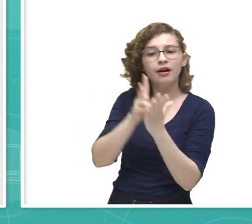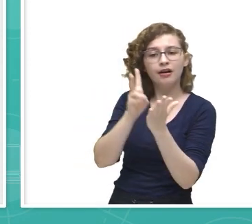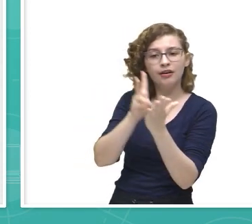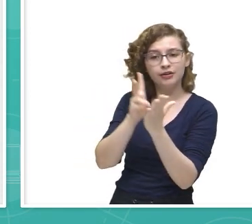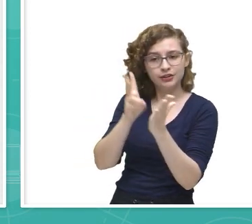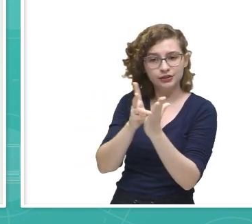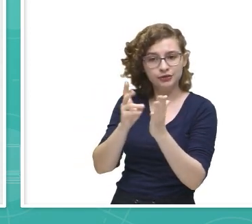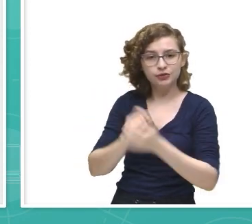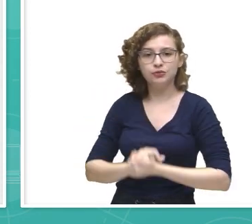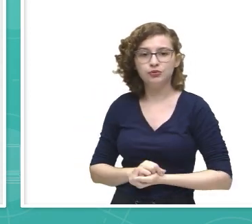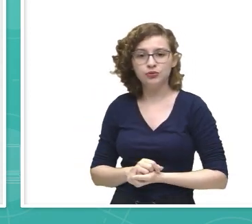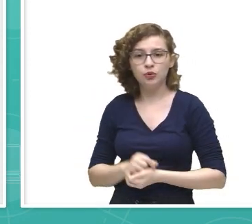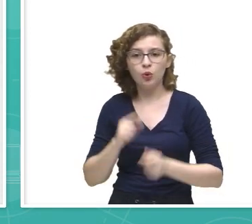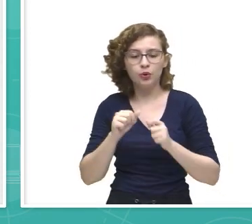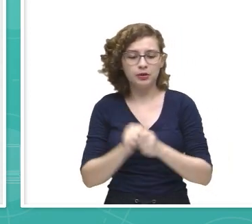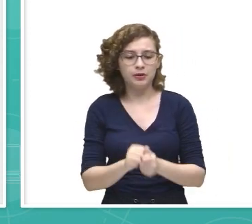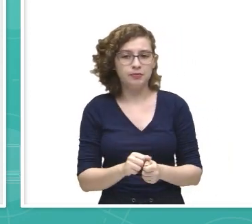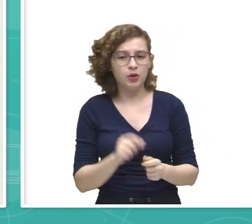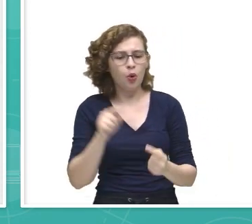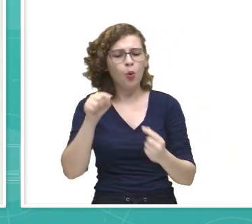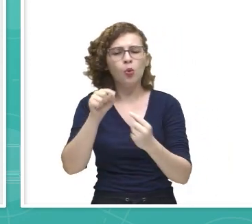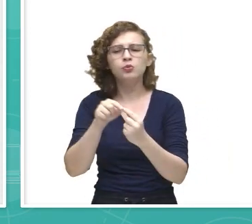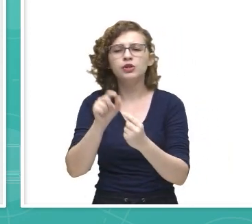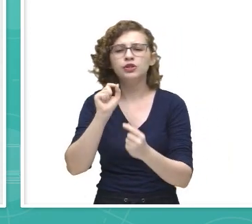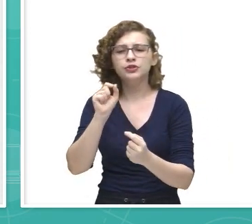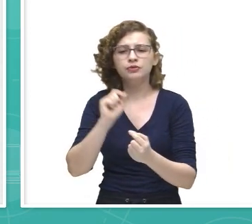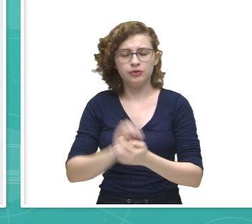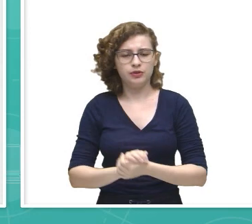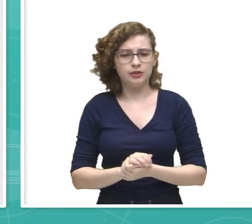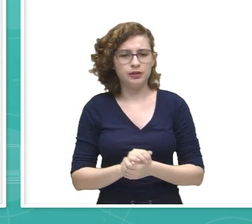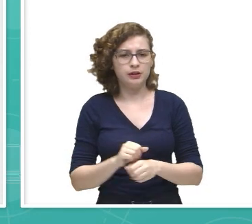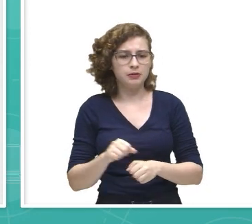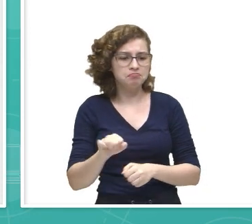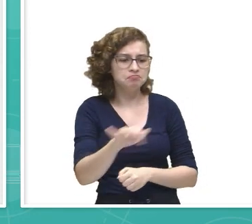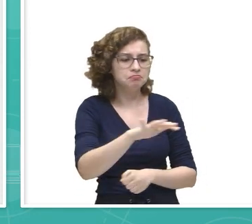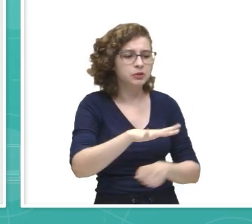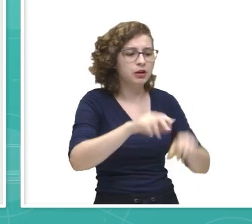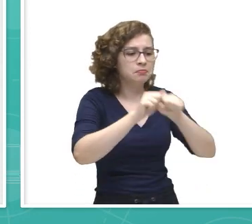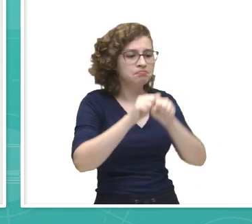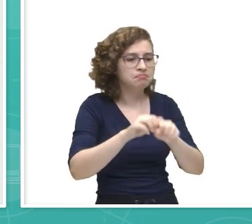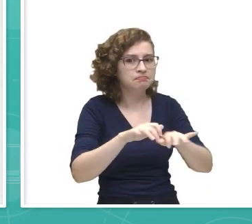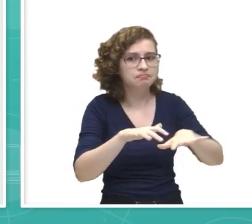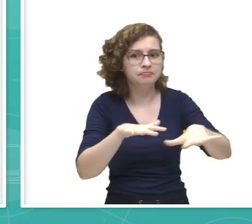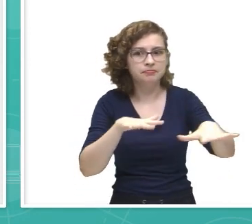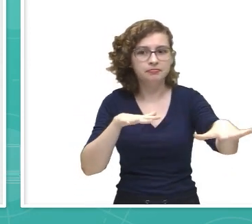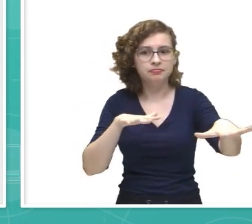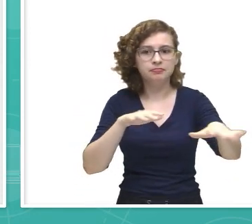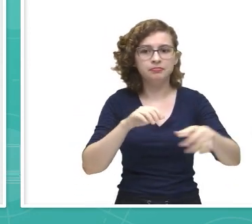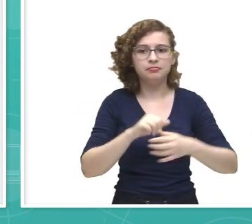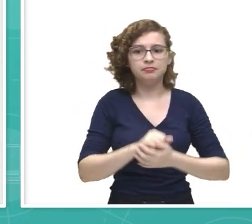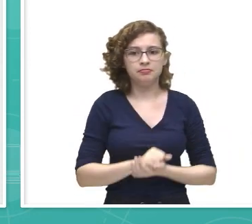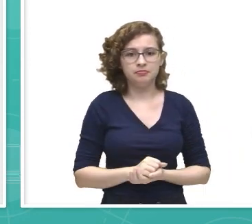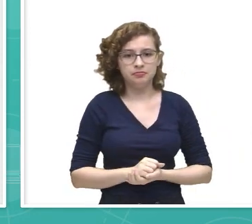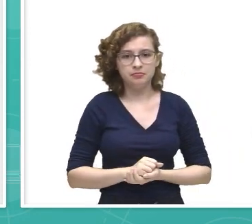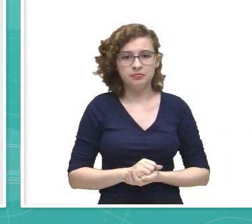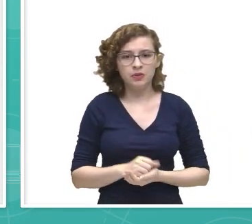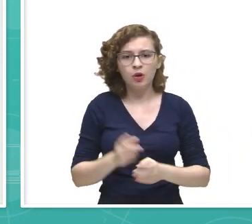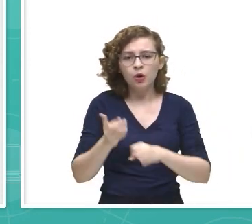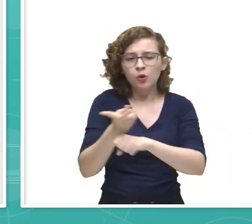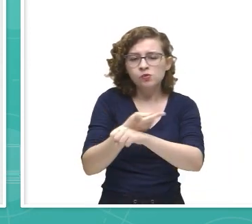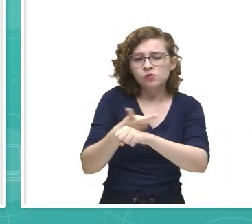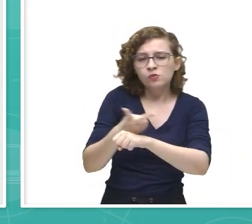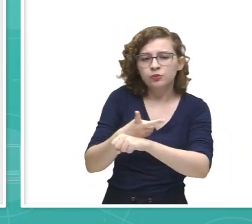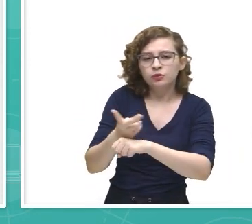expandir o território, sair do litoral e explorar um pouco o interior do território, ir atrás de riquezas, metais